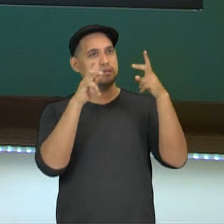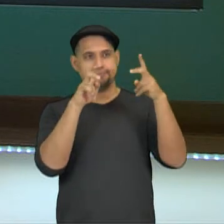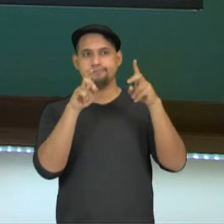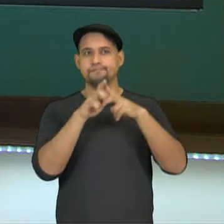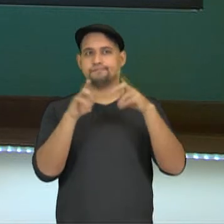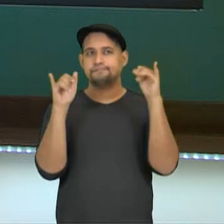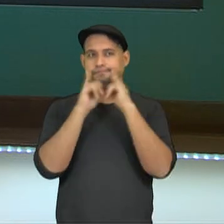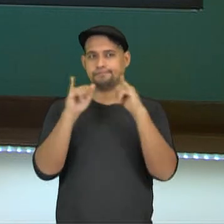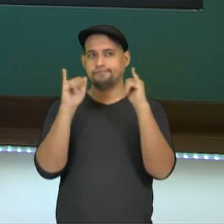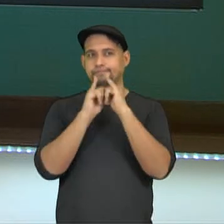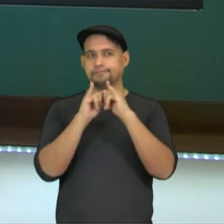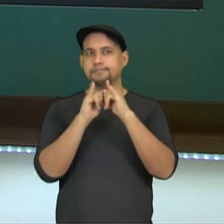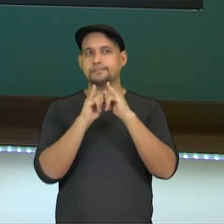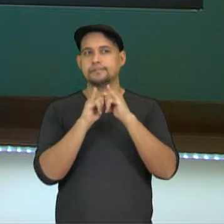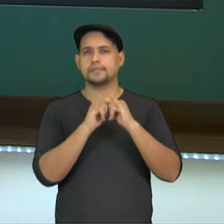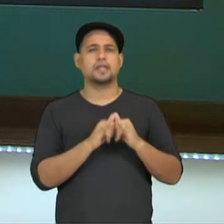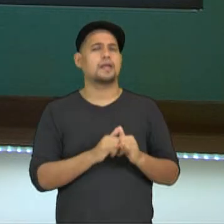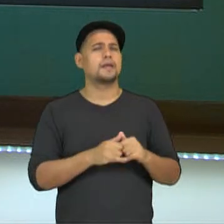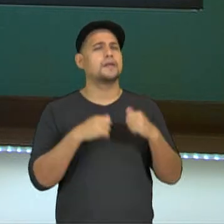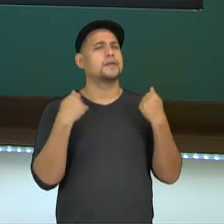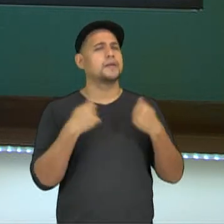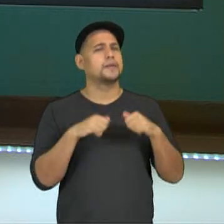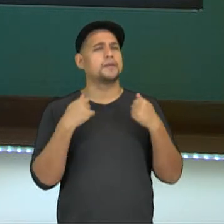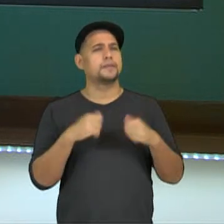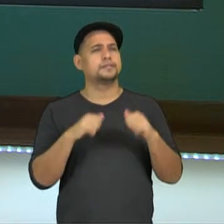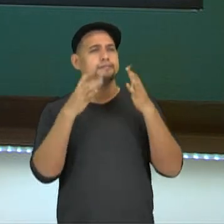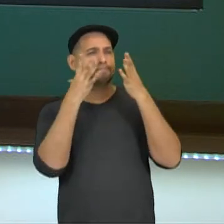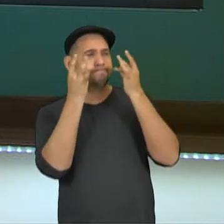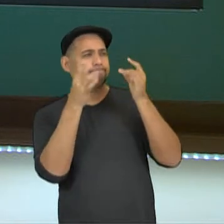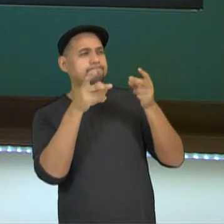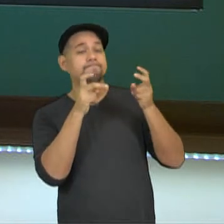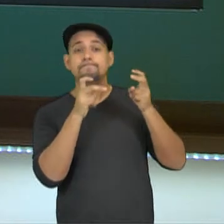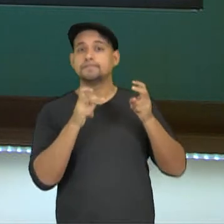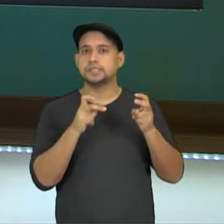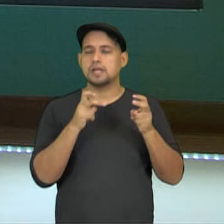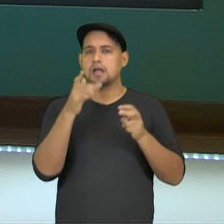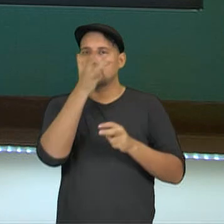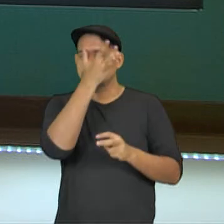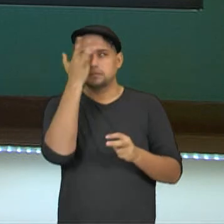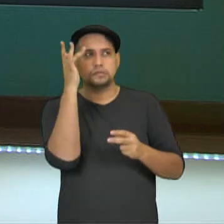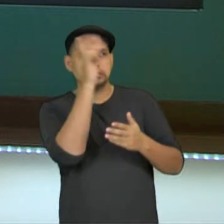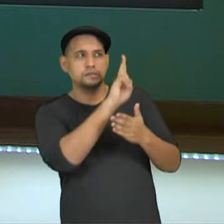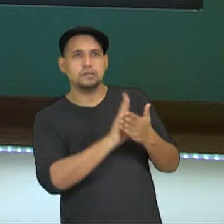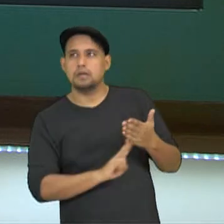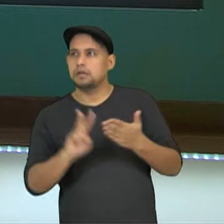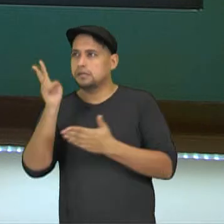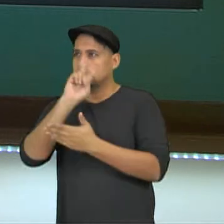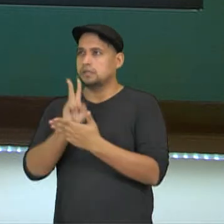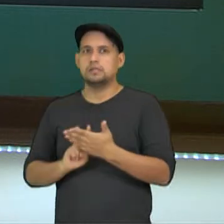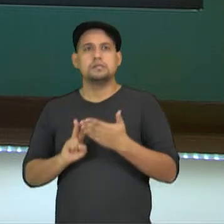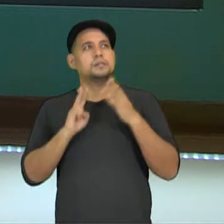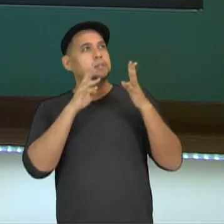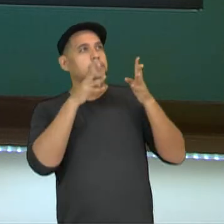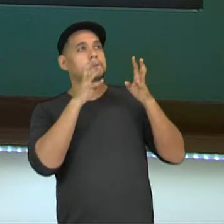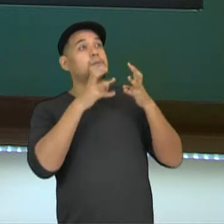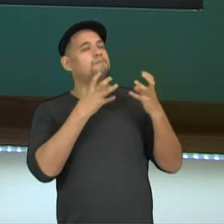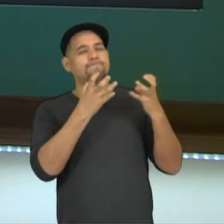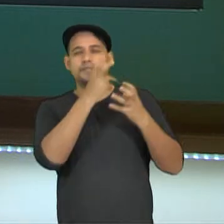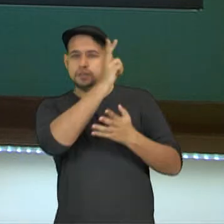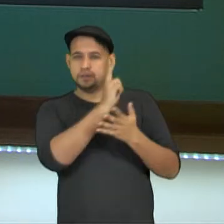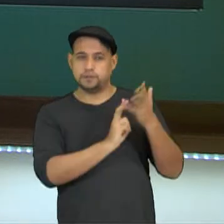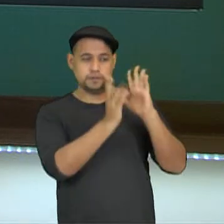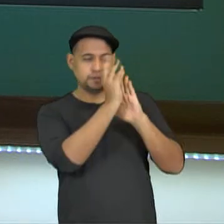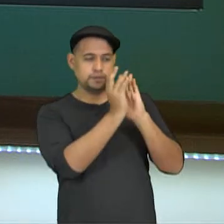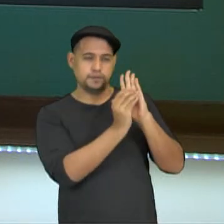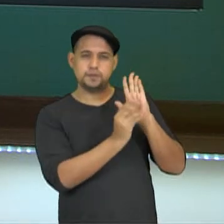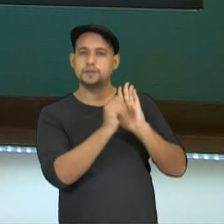a reportagem. Deve ser atrativo para que o leitor tenha necessidade, ou seja, de ler aquele